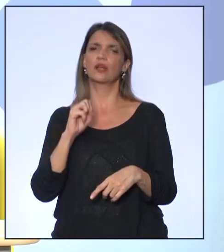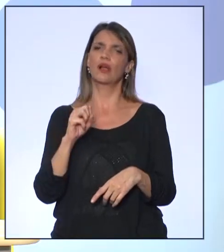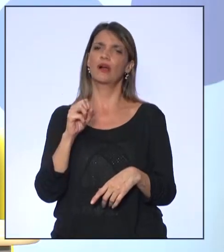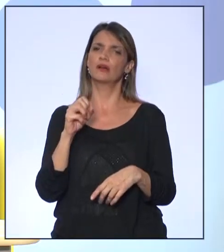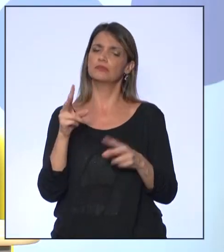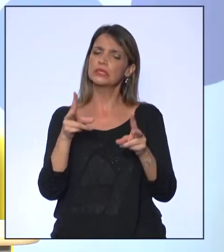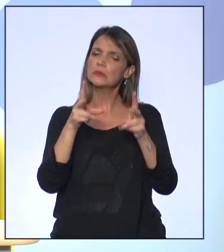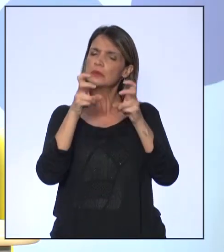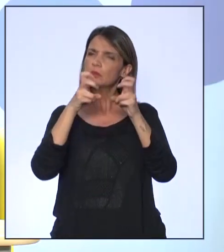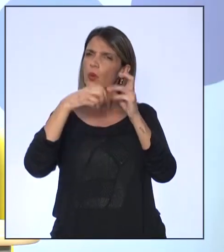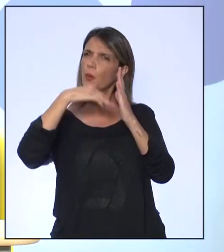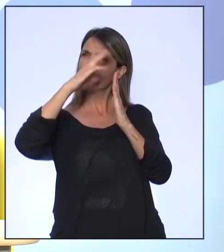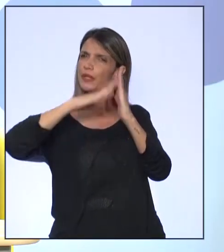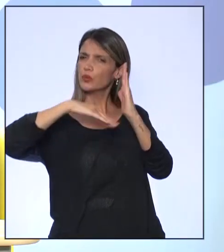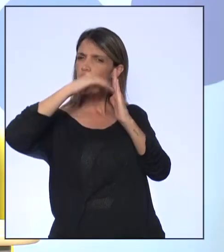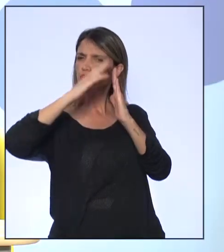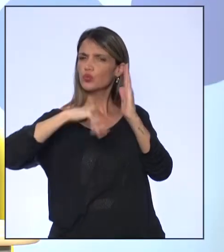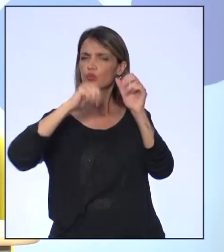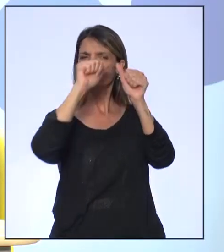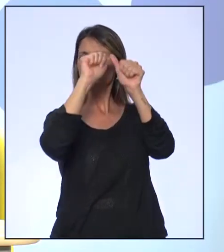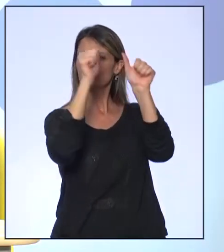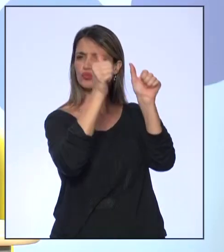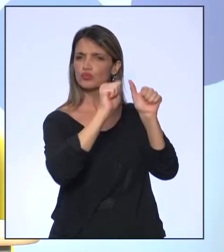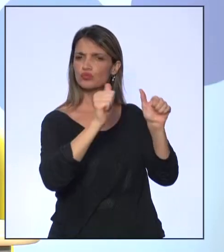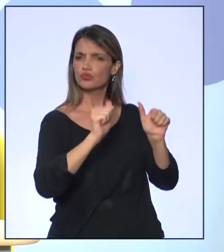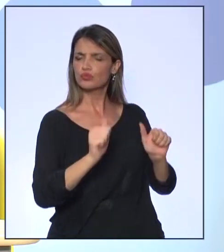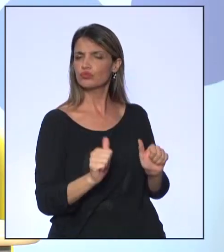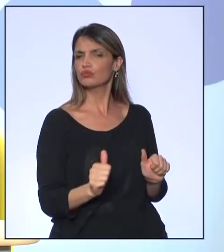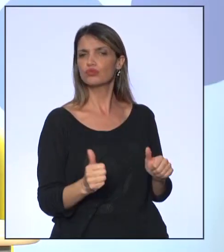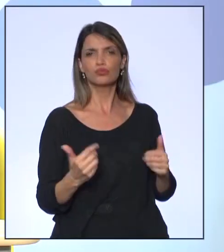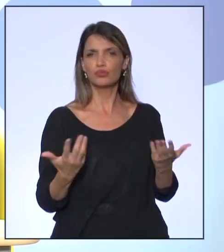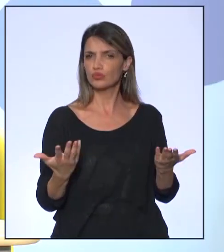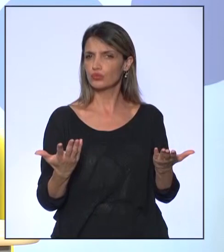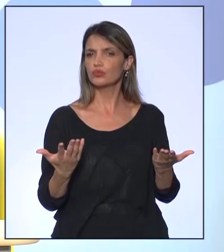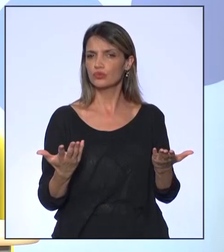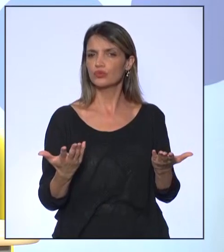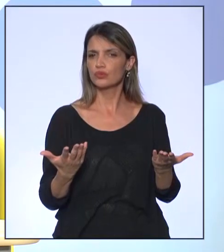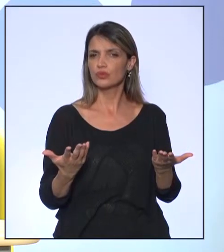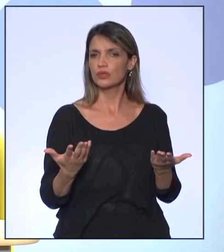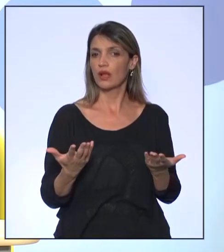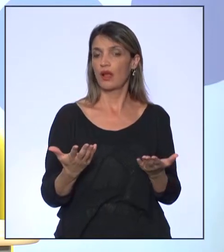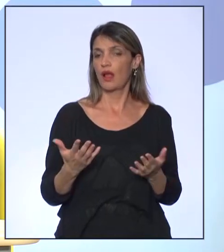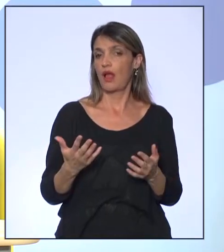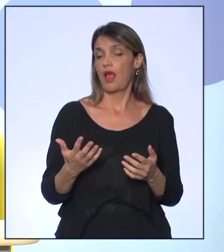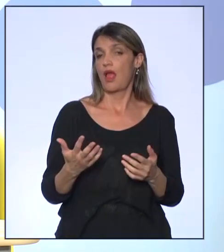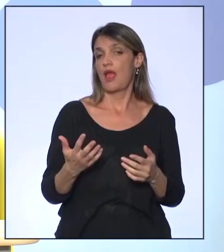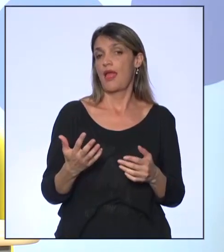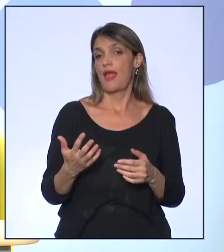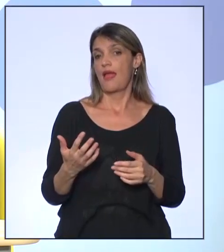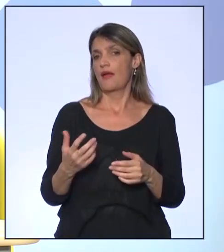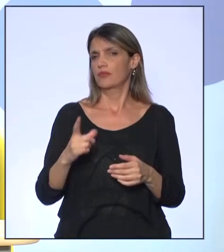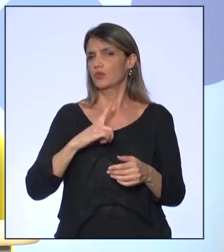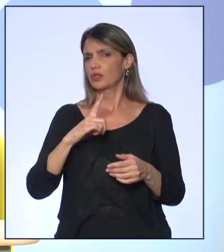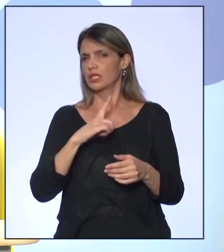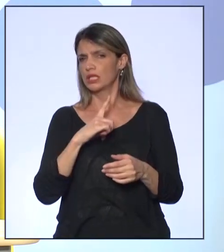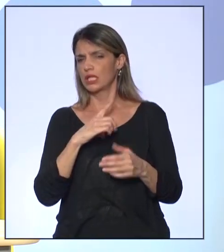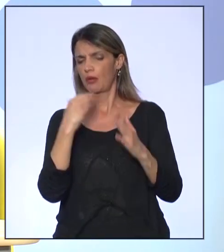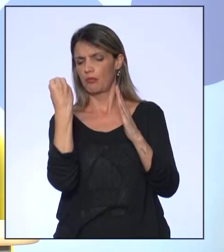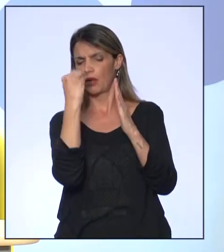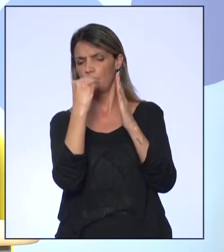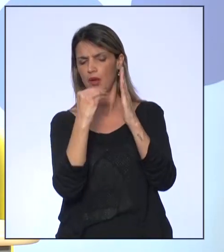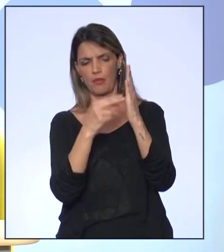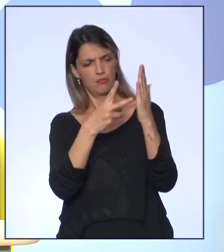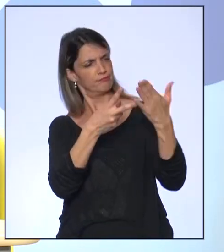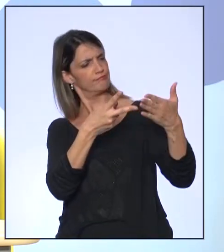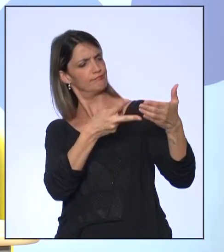observamos uma pintura, uma escultura, né, uma gravura, né, de acordo com os elementos dessas obras, a gente vai conseguir